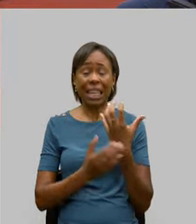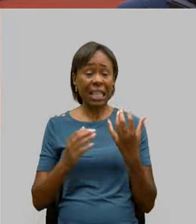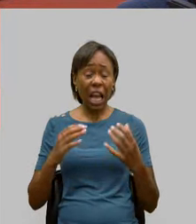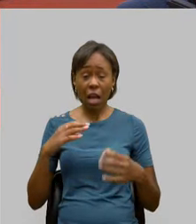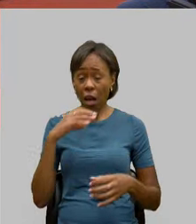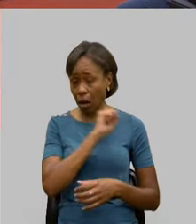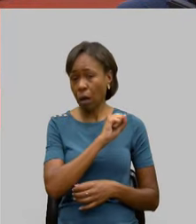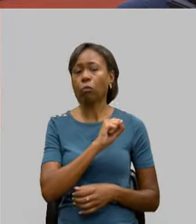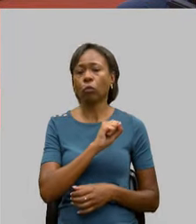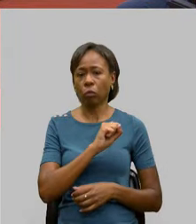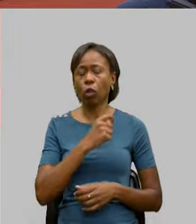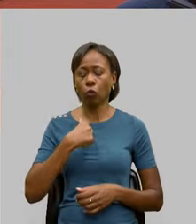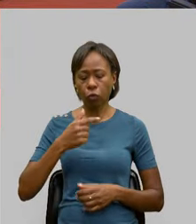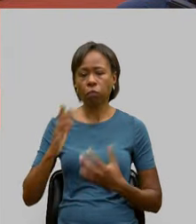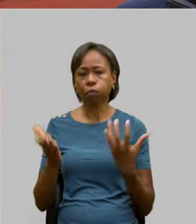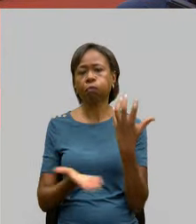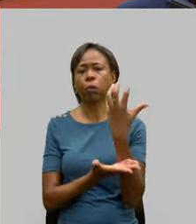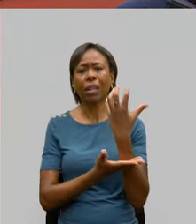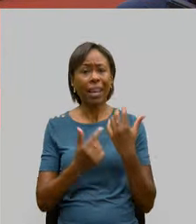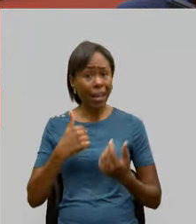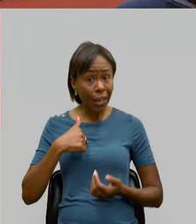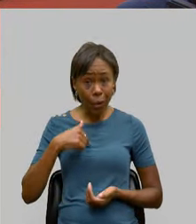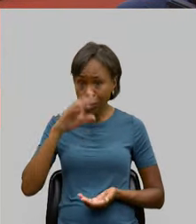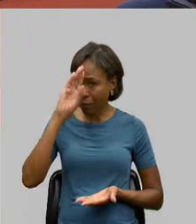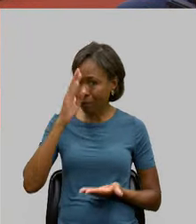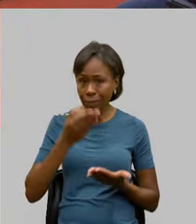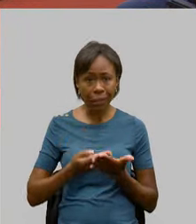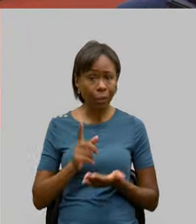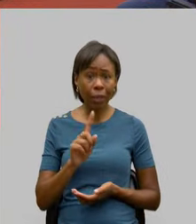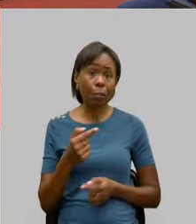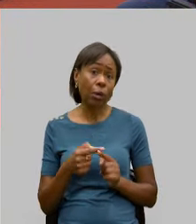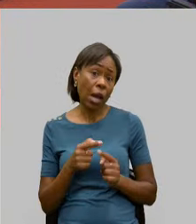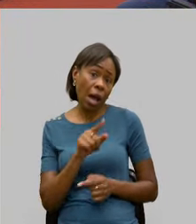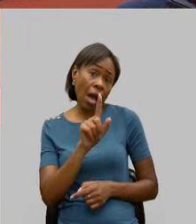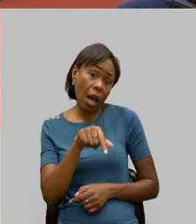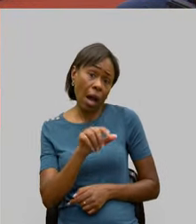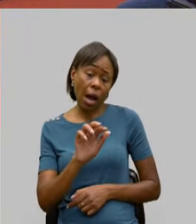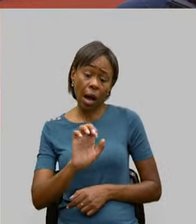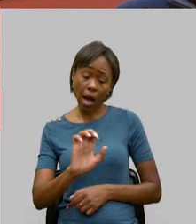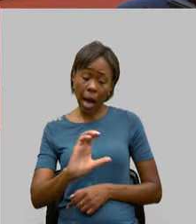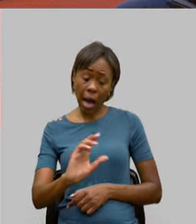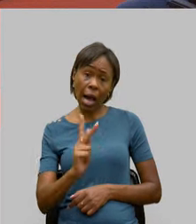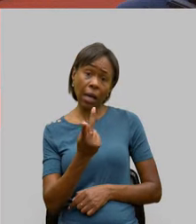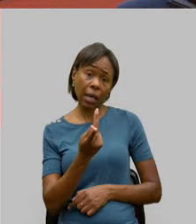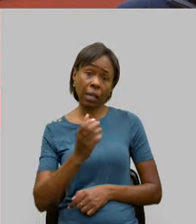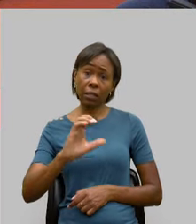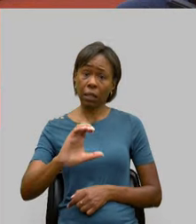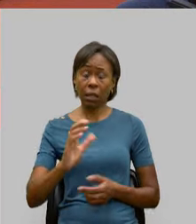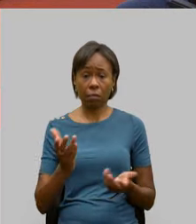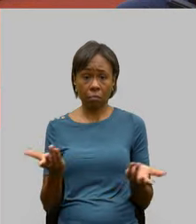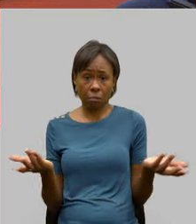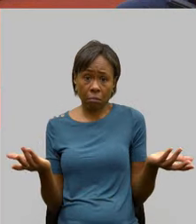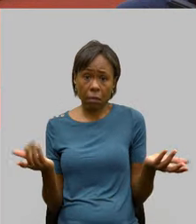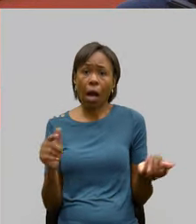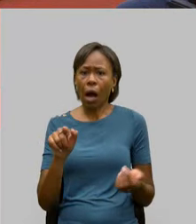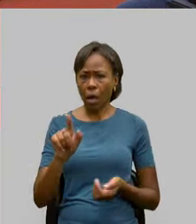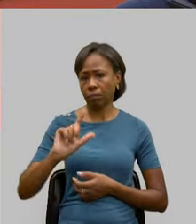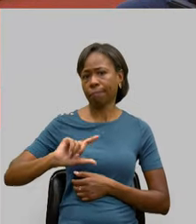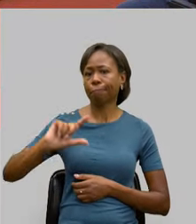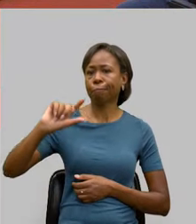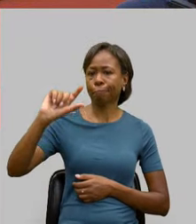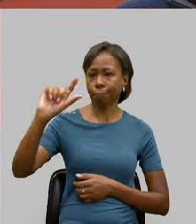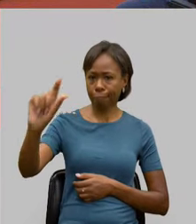eu eu eu não acreditei porque eu tinha um HC né não acreditei ele foi embora e aí ele